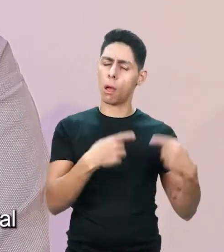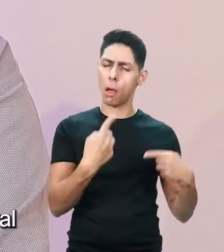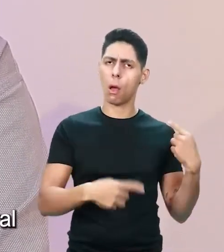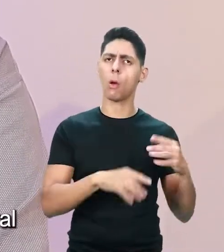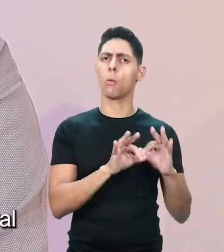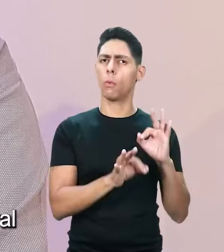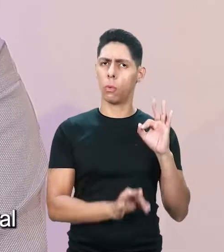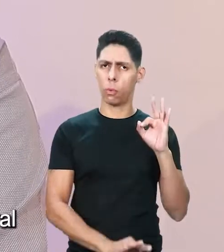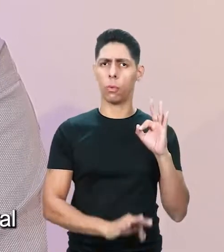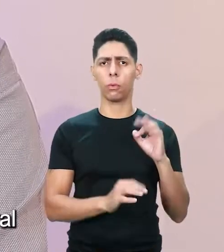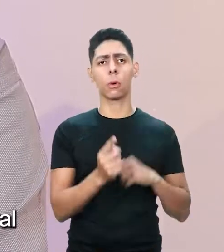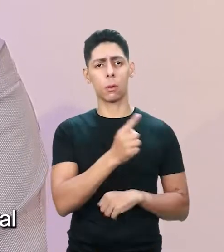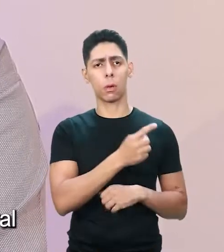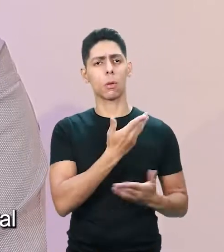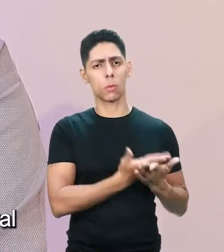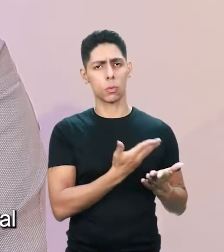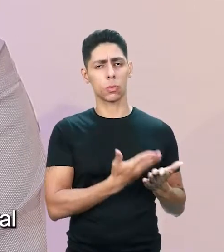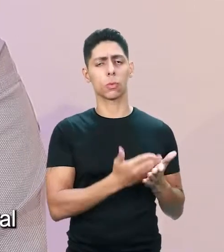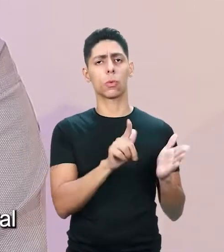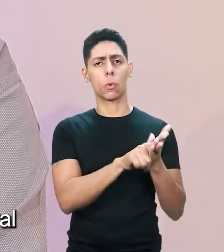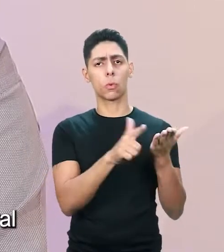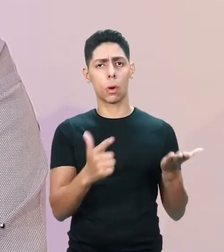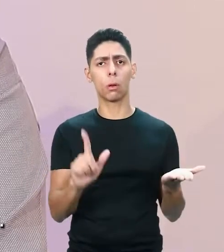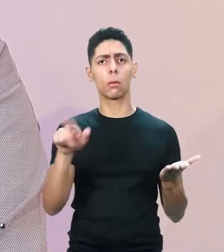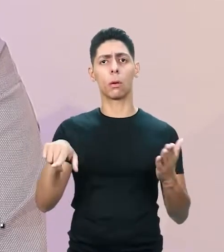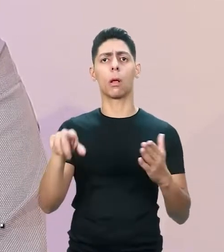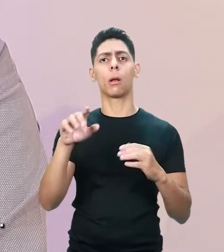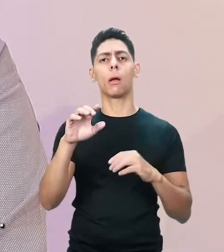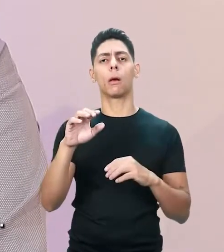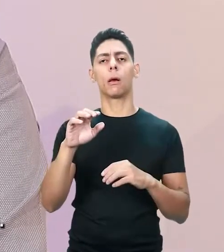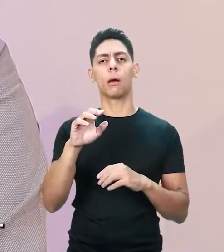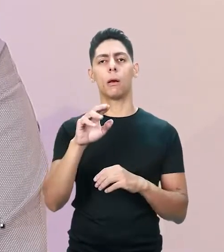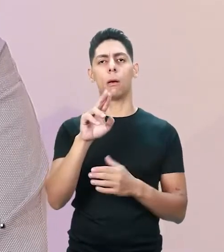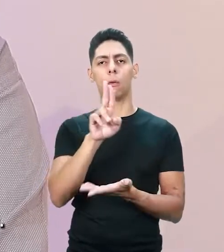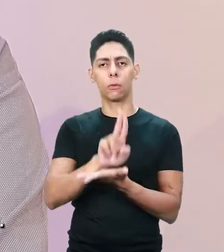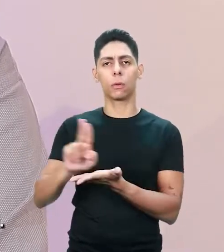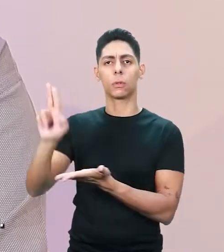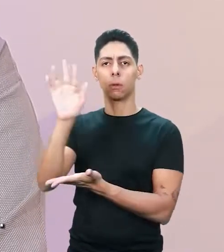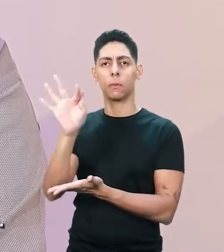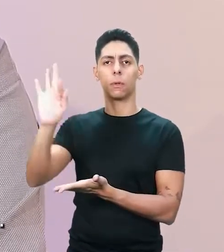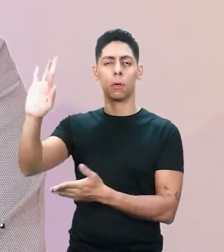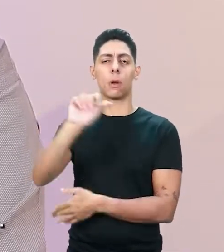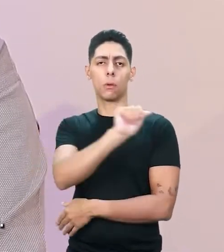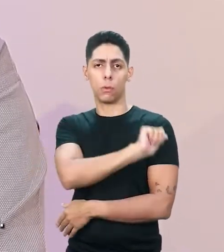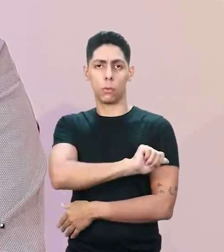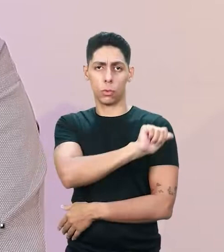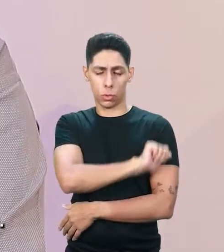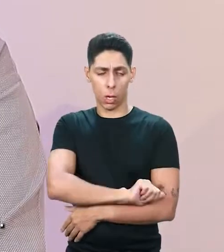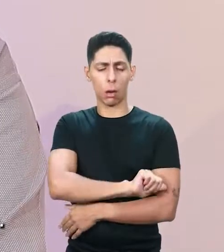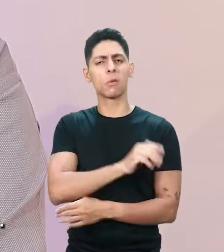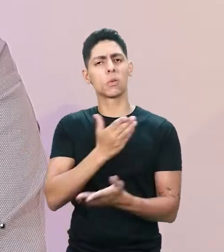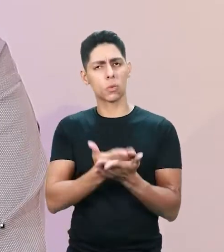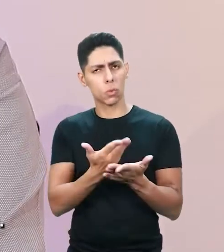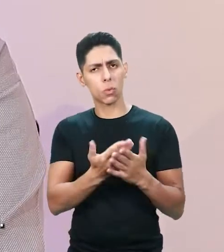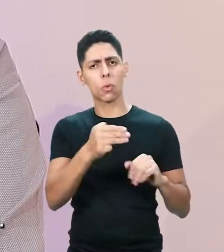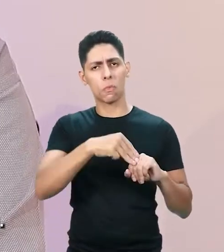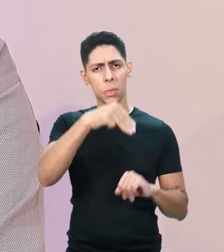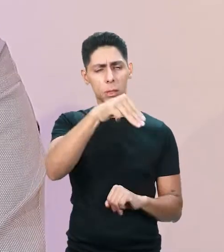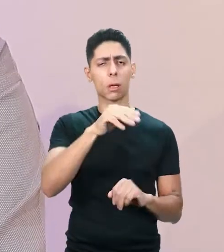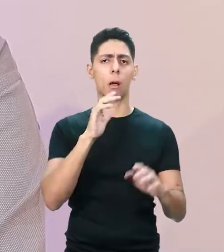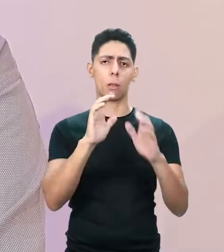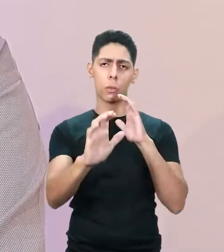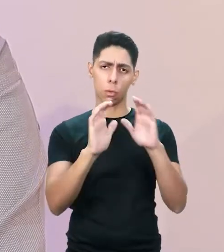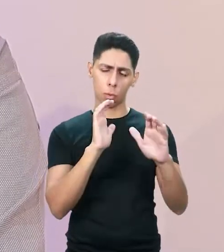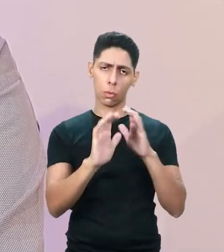fez jornalismo na Universidade Federal do Rio de Janeiro, fez também mestrado em